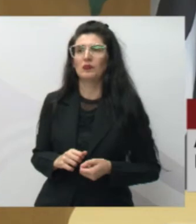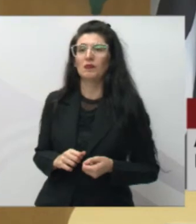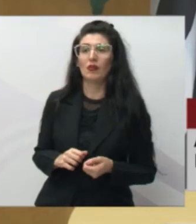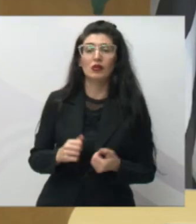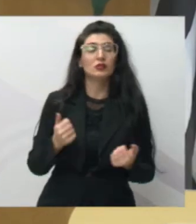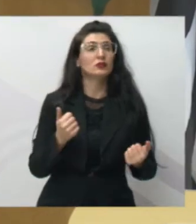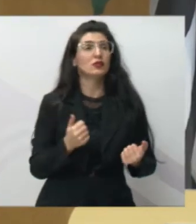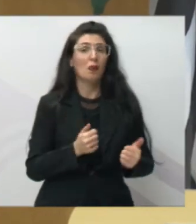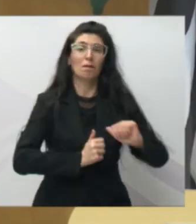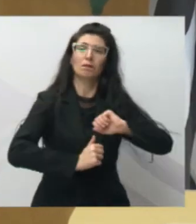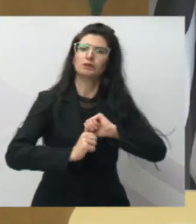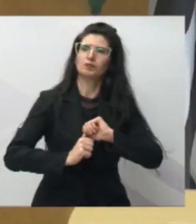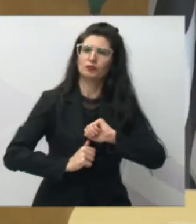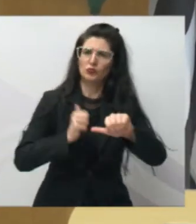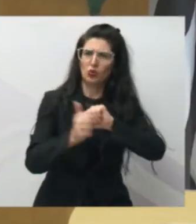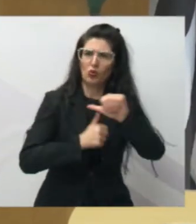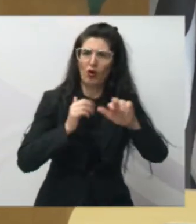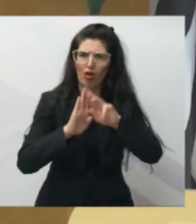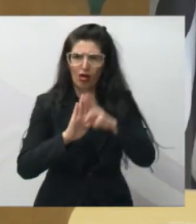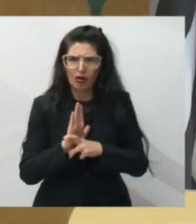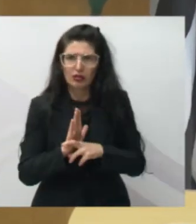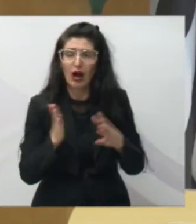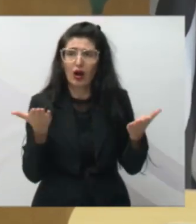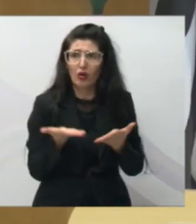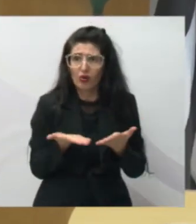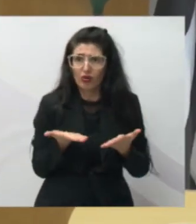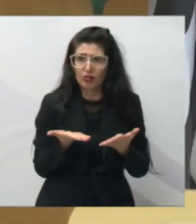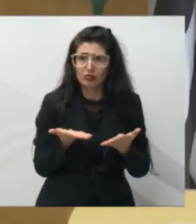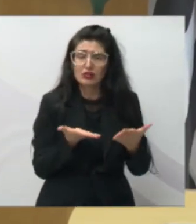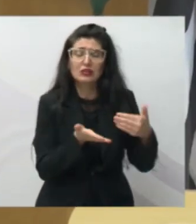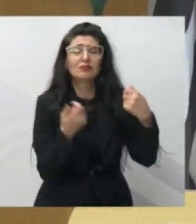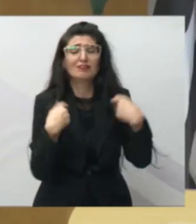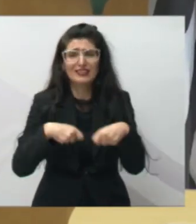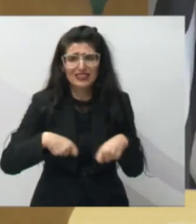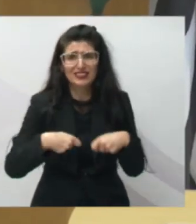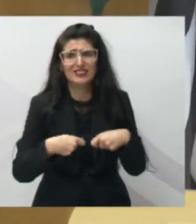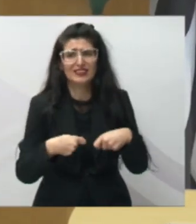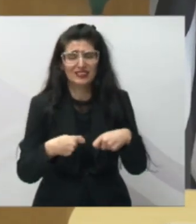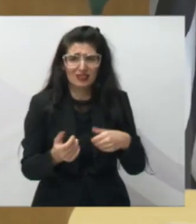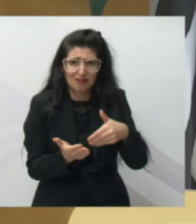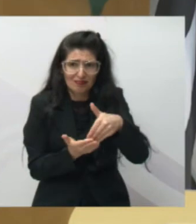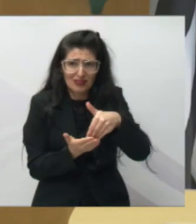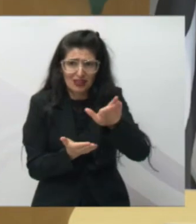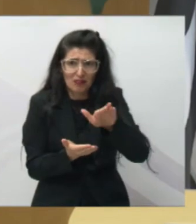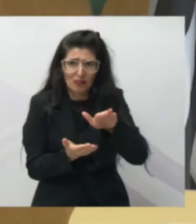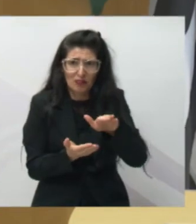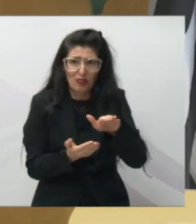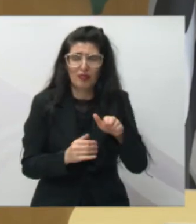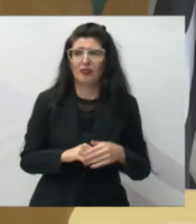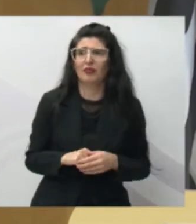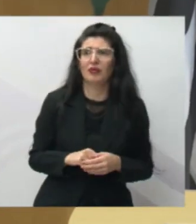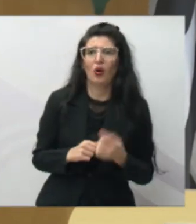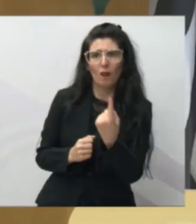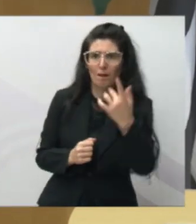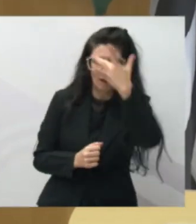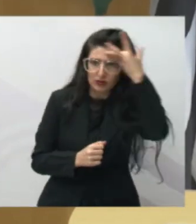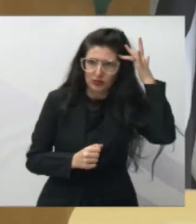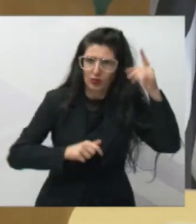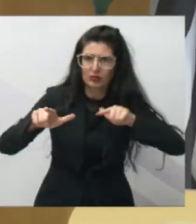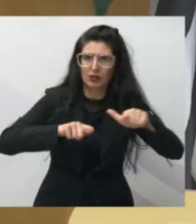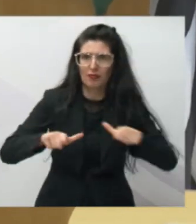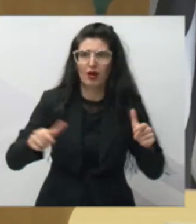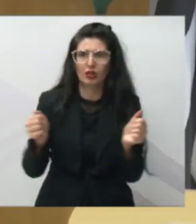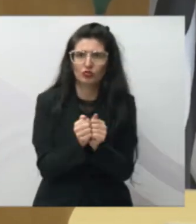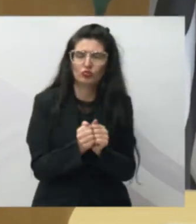onde nós vamos aí excluir um dos assessores dos nossos quadros. E a gente